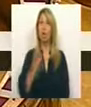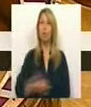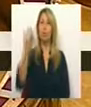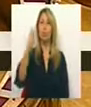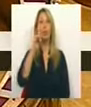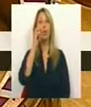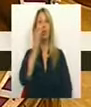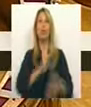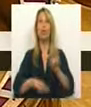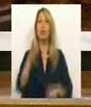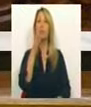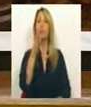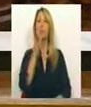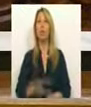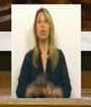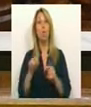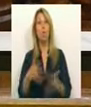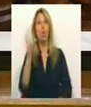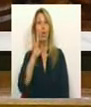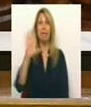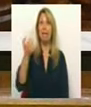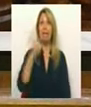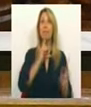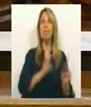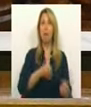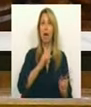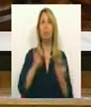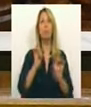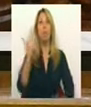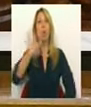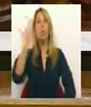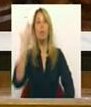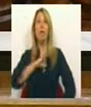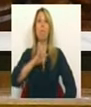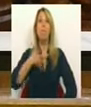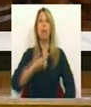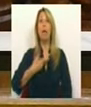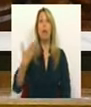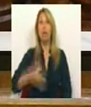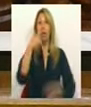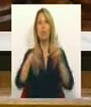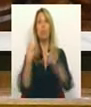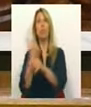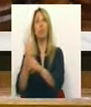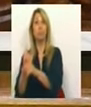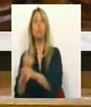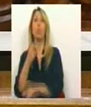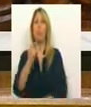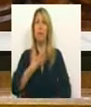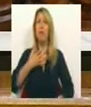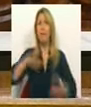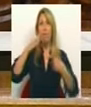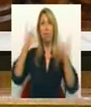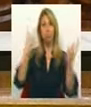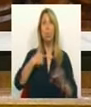Presidente, senhoras e senhores deputados, hoje, dia 15 de março, assinalámos o Dia Mundial dos Direitos do Consumidor e o PSD não quis deixar de assinalar este dia